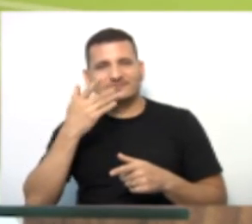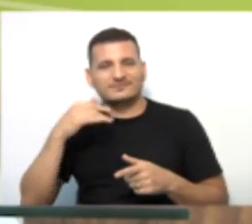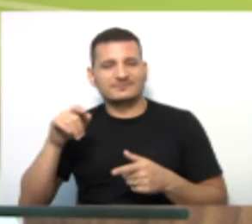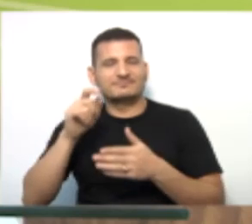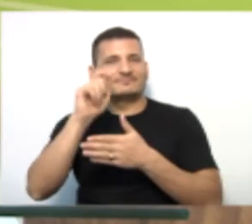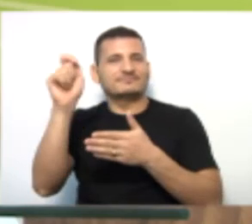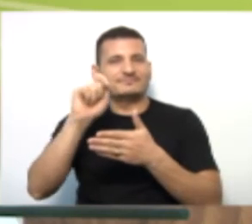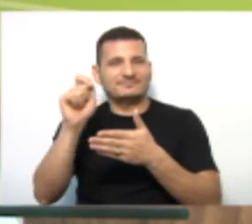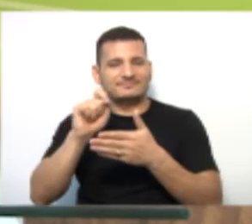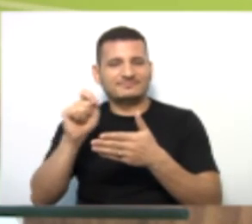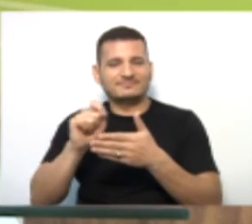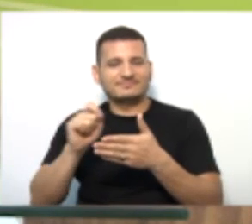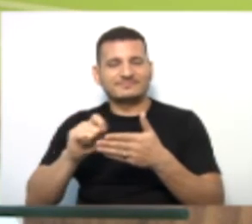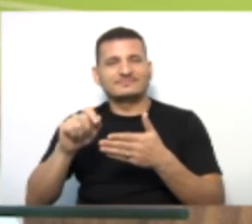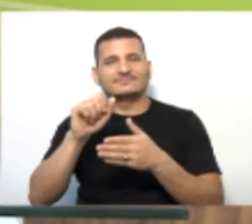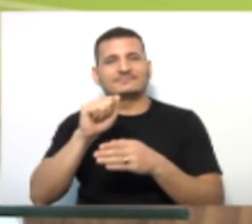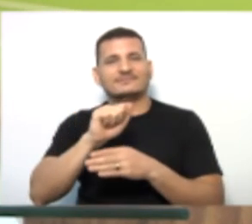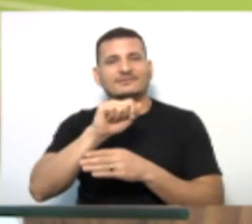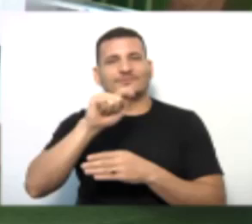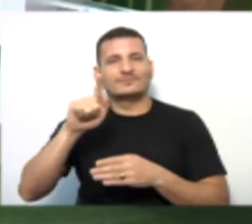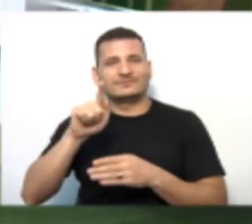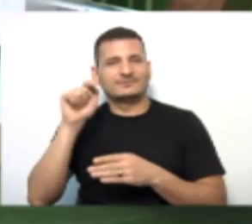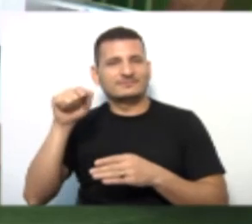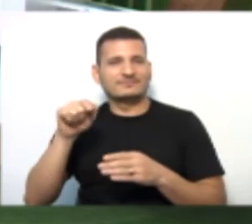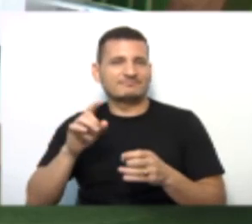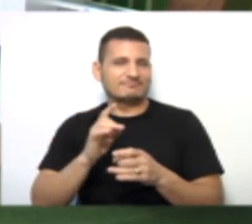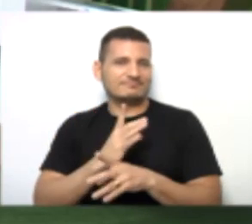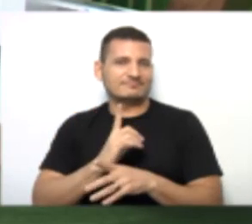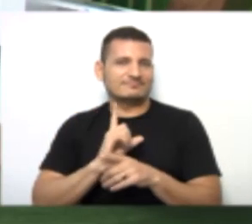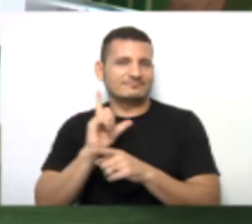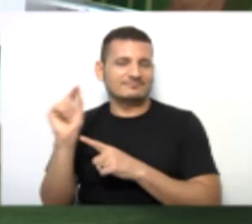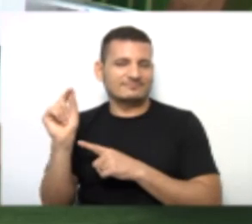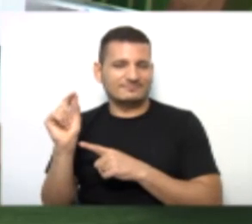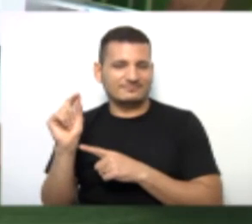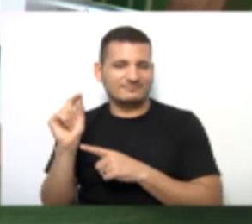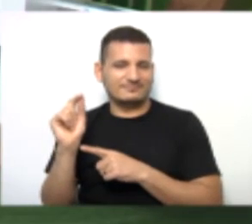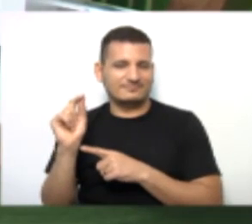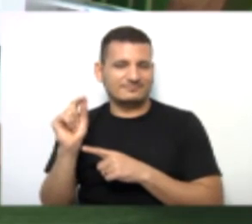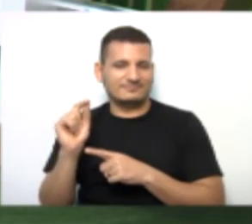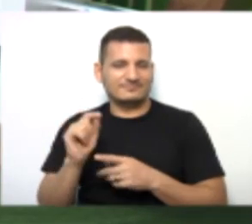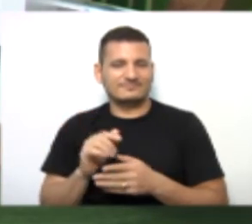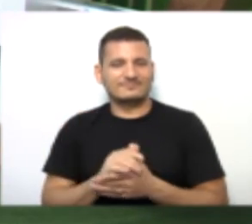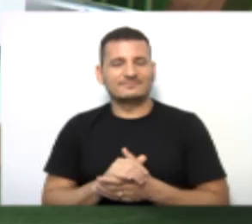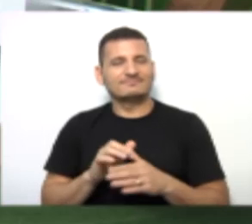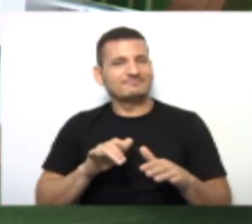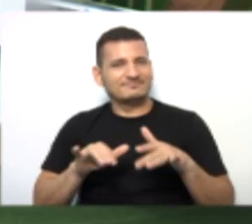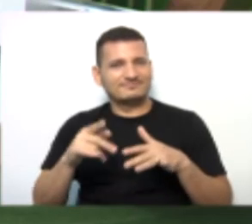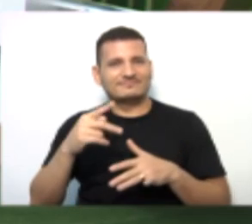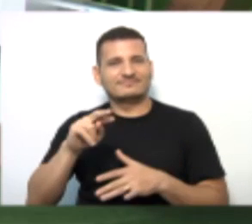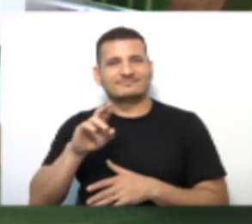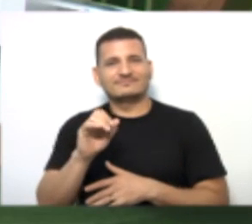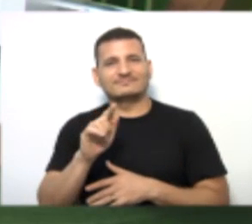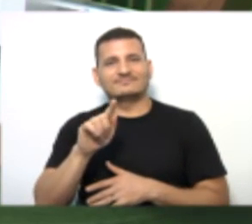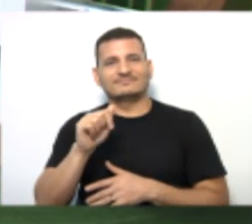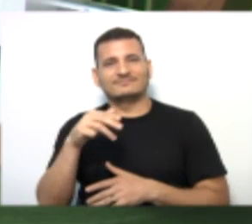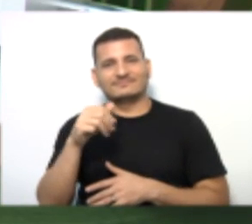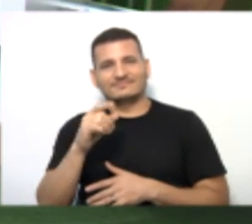lá. O cara faz um algoritmo ali e vai embora. Ah, é verdade, né, professor? Bom exemplo. Bom exemplo, né, professor?